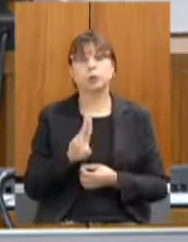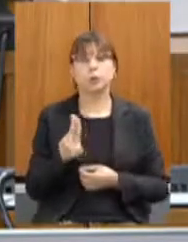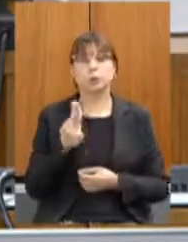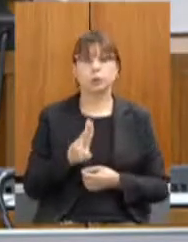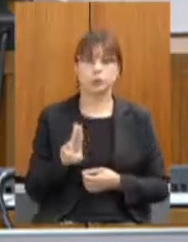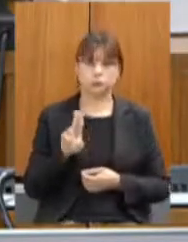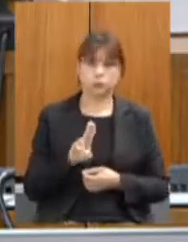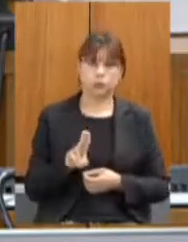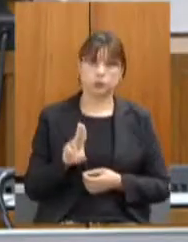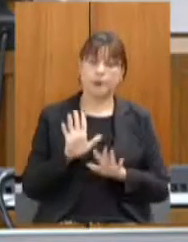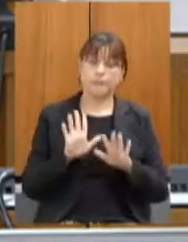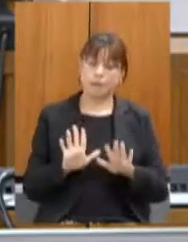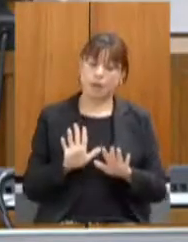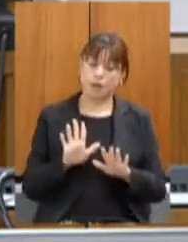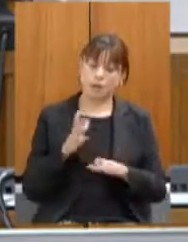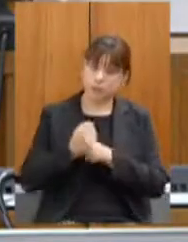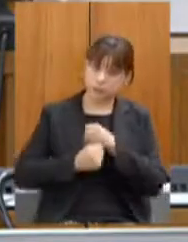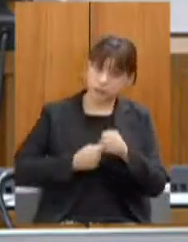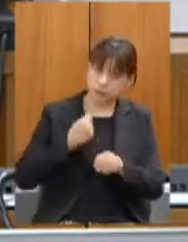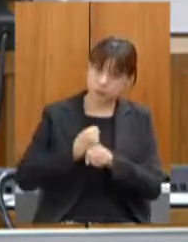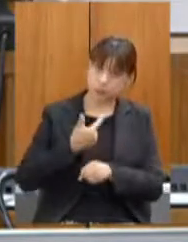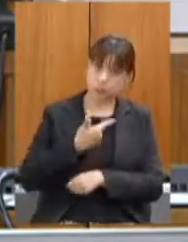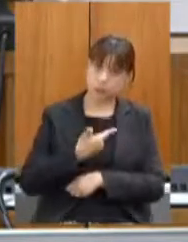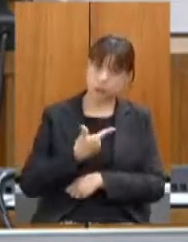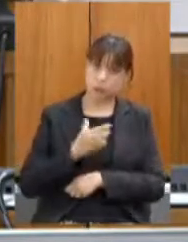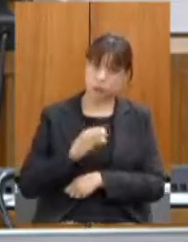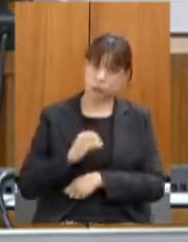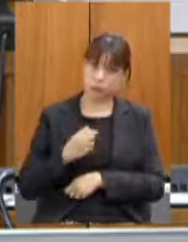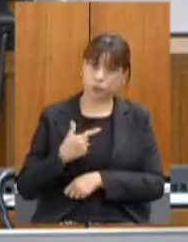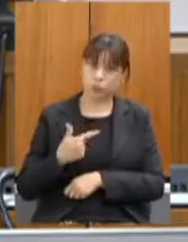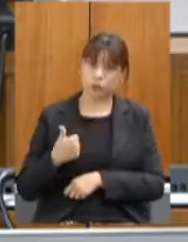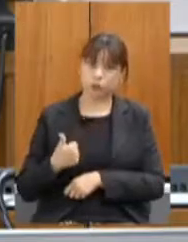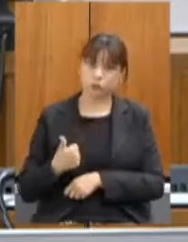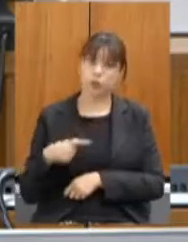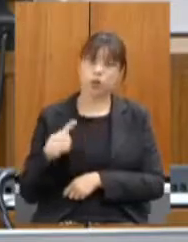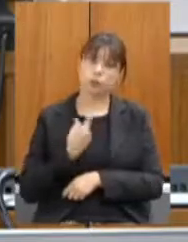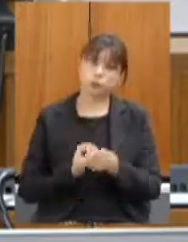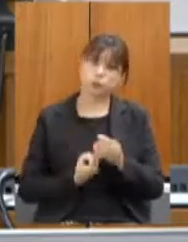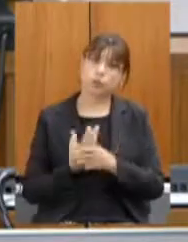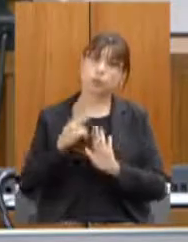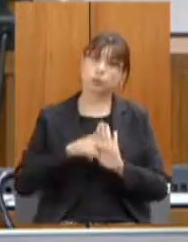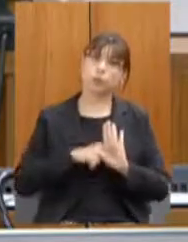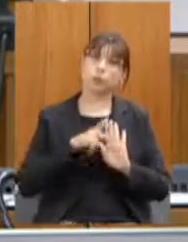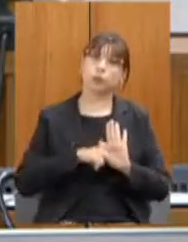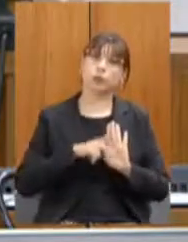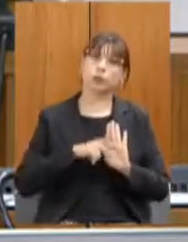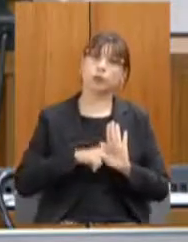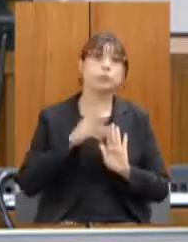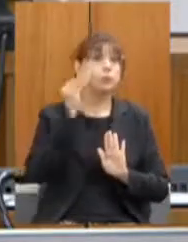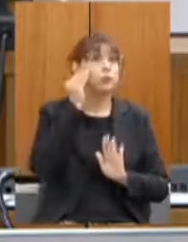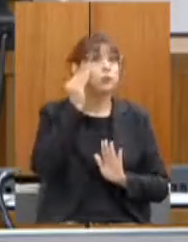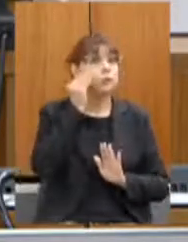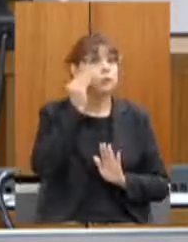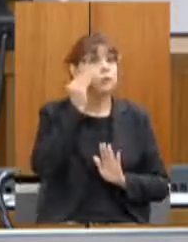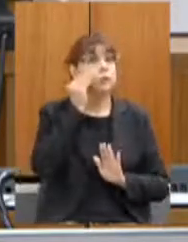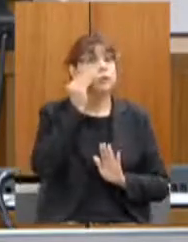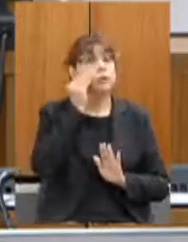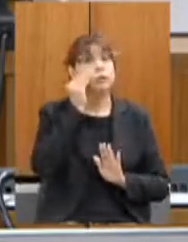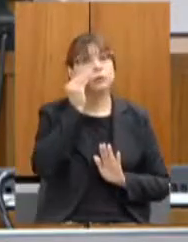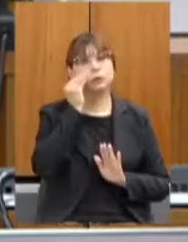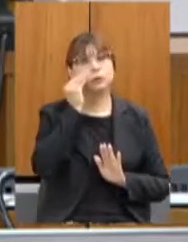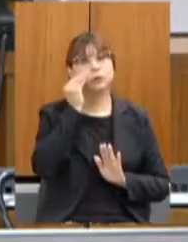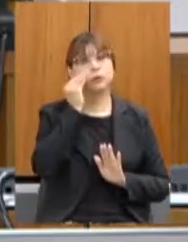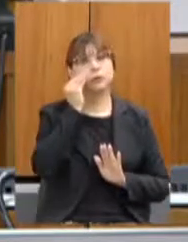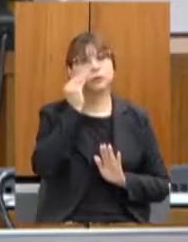para um ano de dois mil e 21 nós teremos um projeto que será um projeto de tentativa de consumir muito